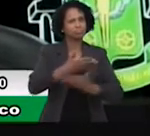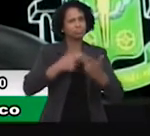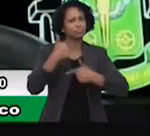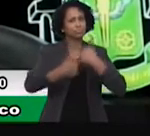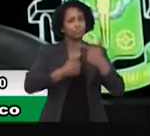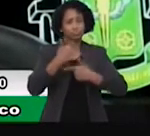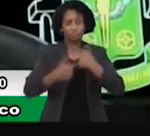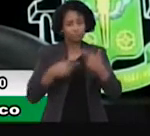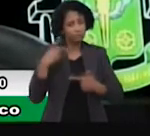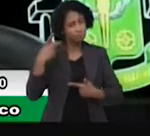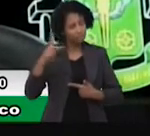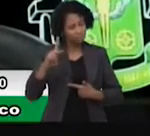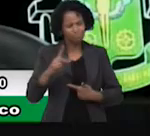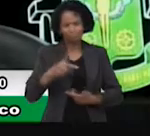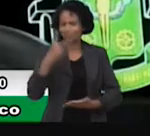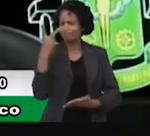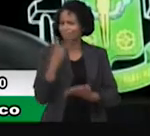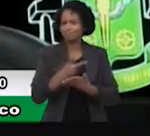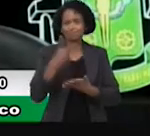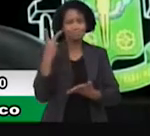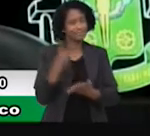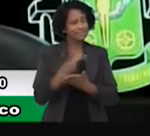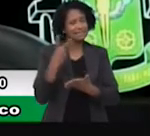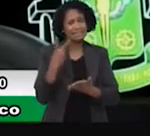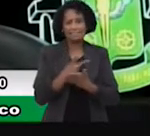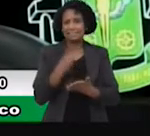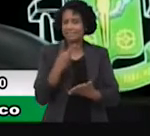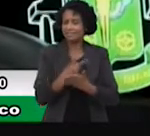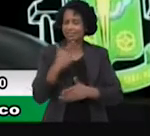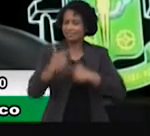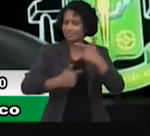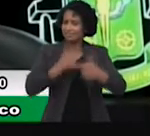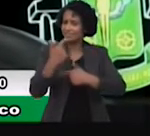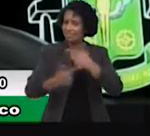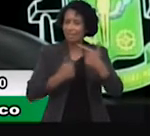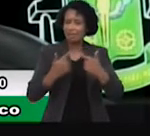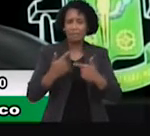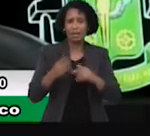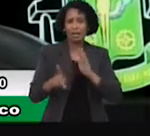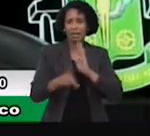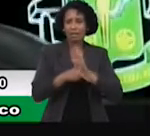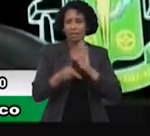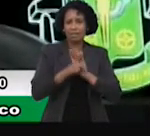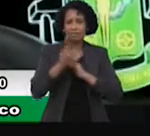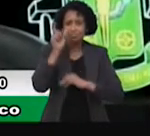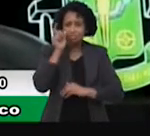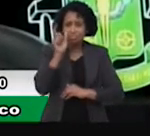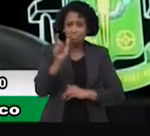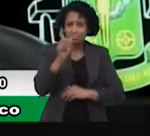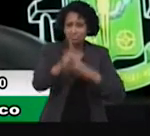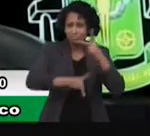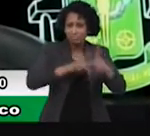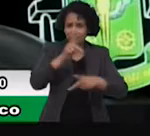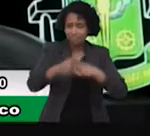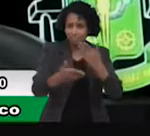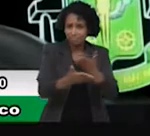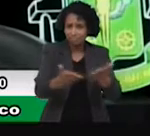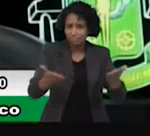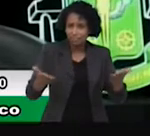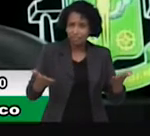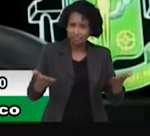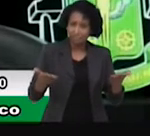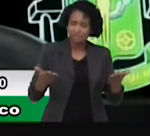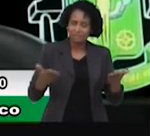Vossa Excelência, que sempre foi um trabalho voltado ao interesse da população, e compartilhar da amizade de Vossa Excelência. É que